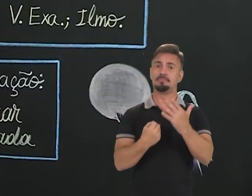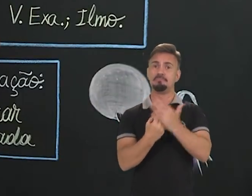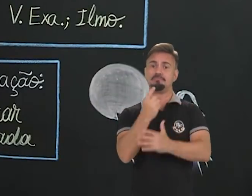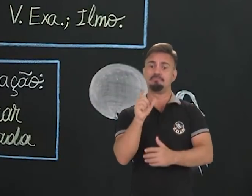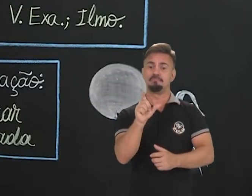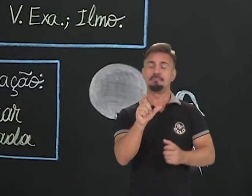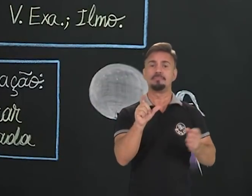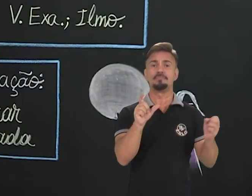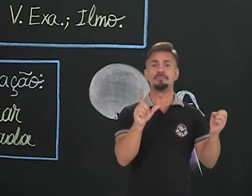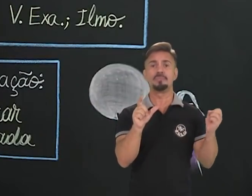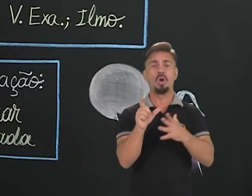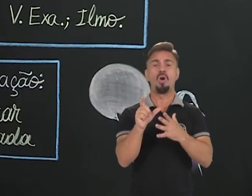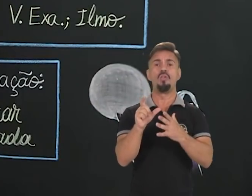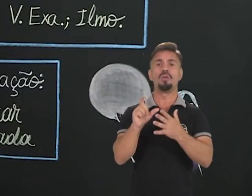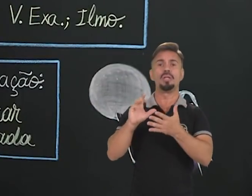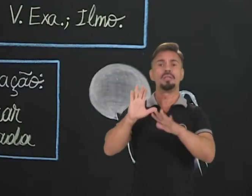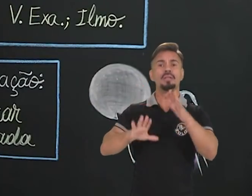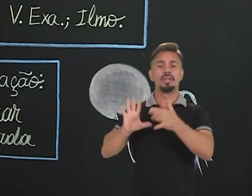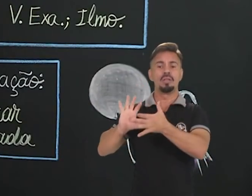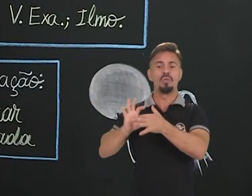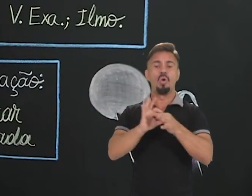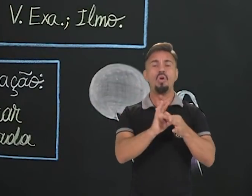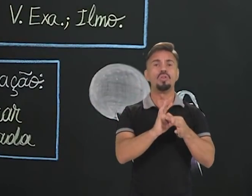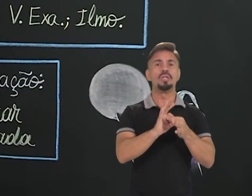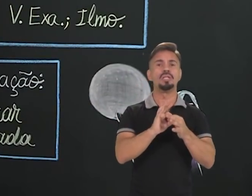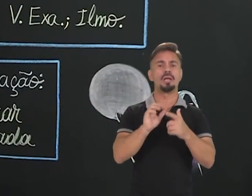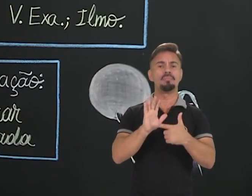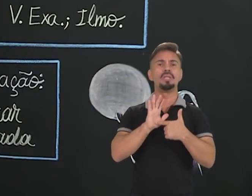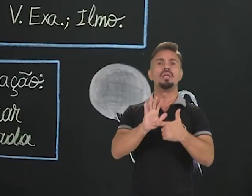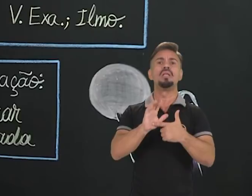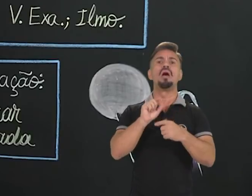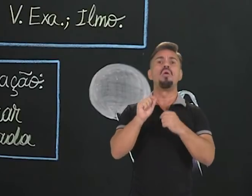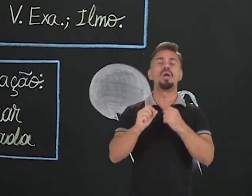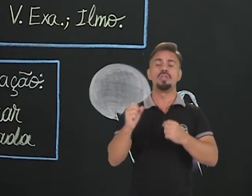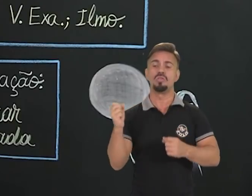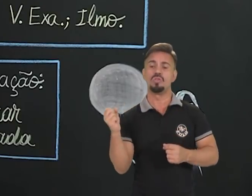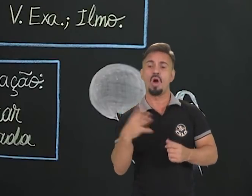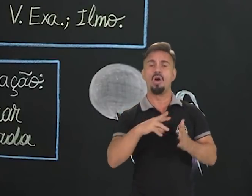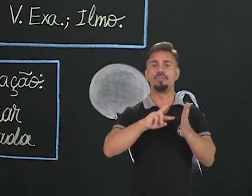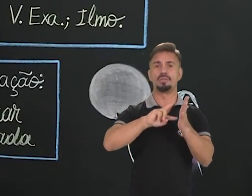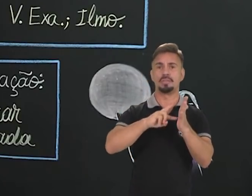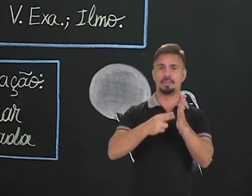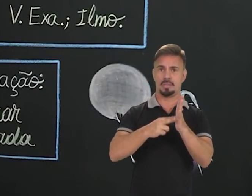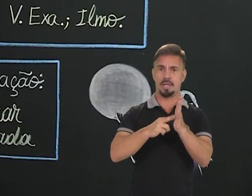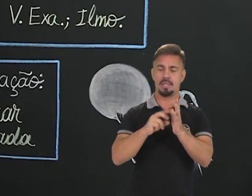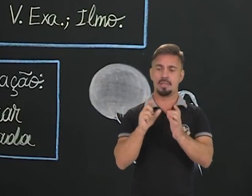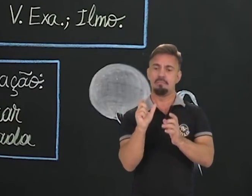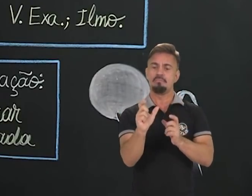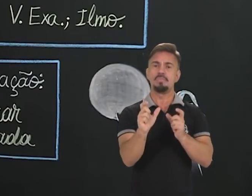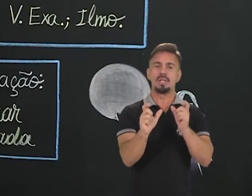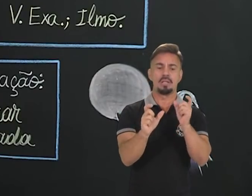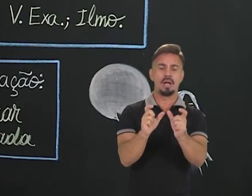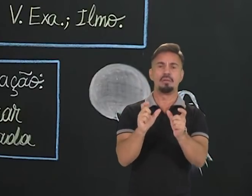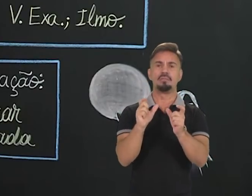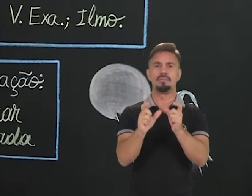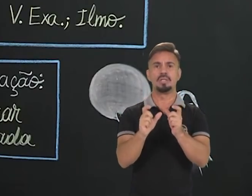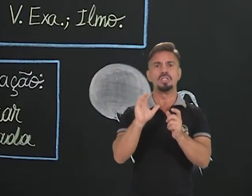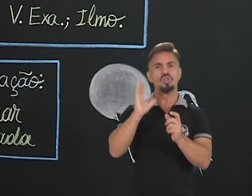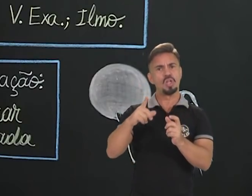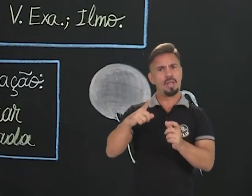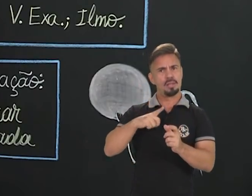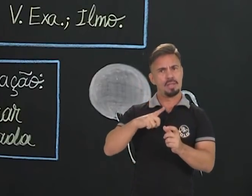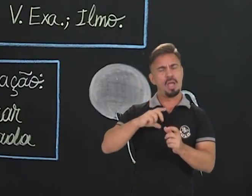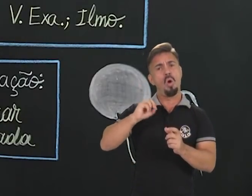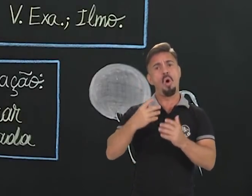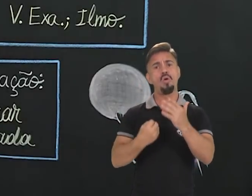contextos e esses contextos podem apresentar essas possibilidades a partir de novos significados de palavras que já existem